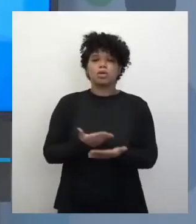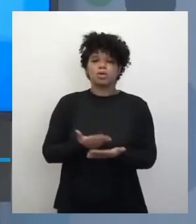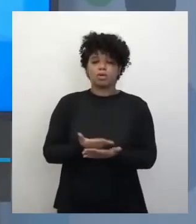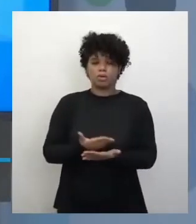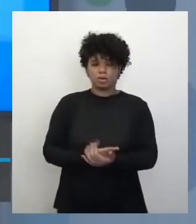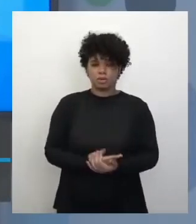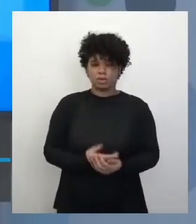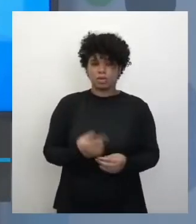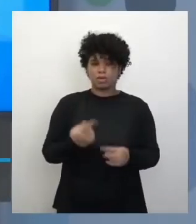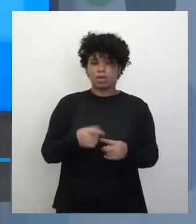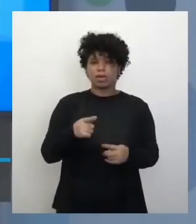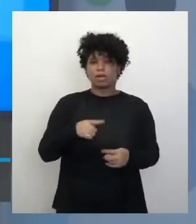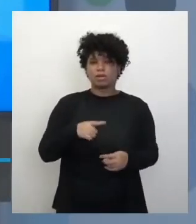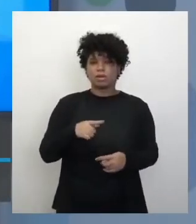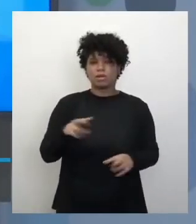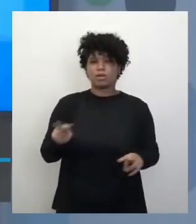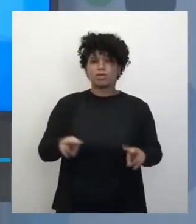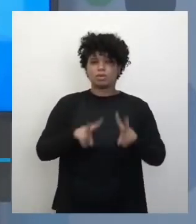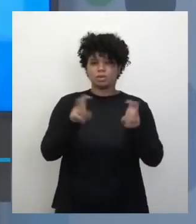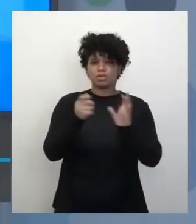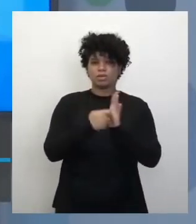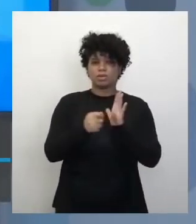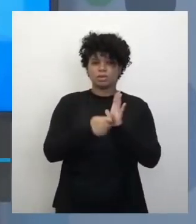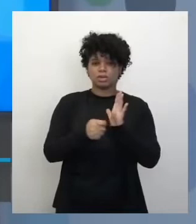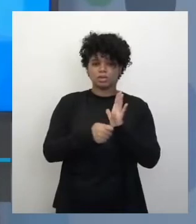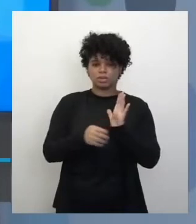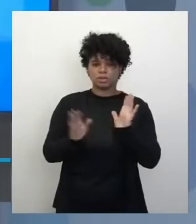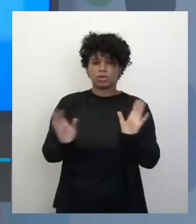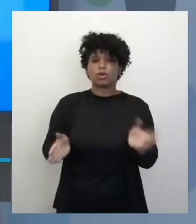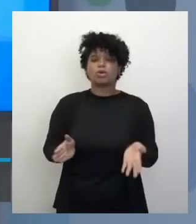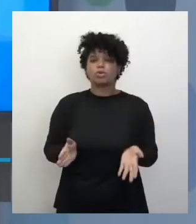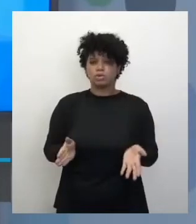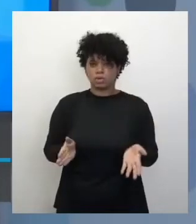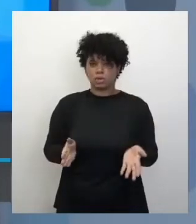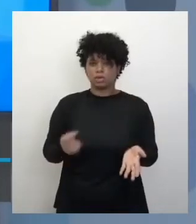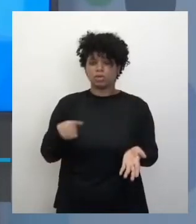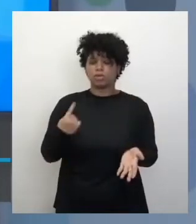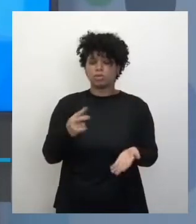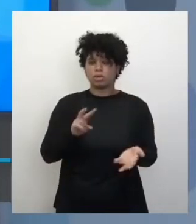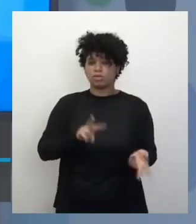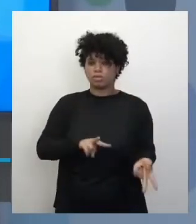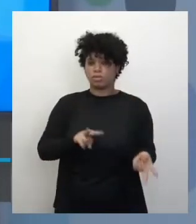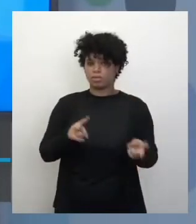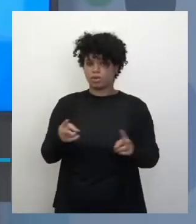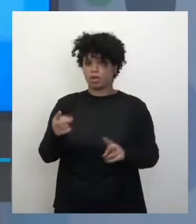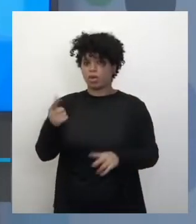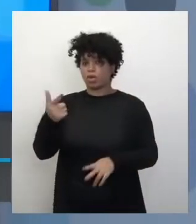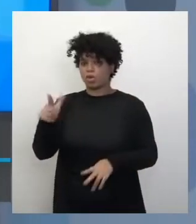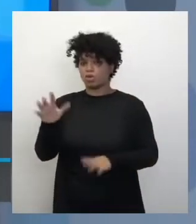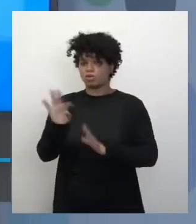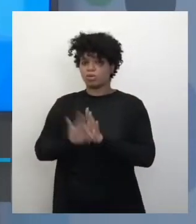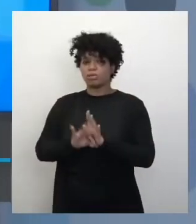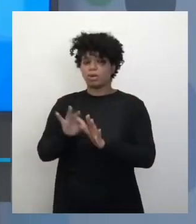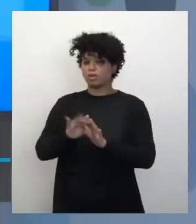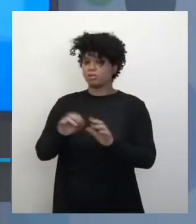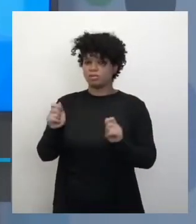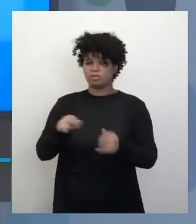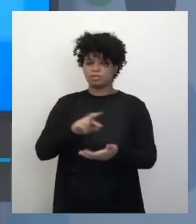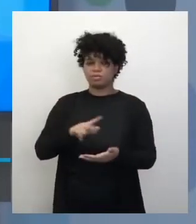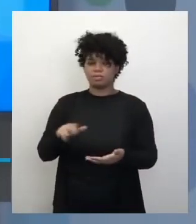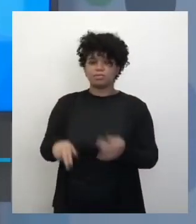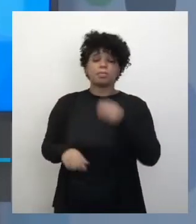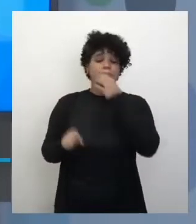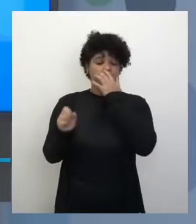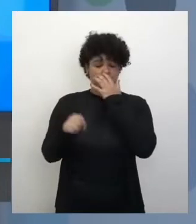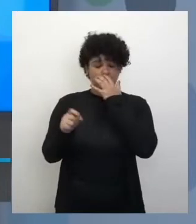tem um texto escrito, que é o mais comum que a gente tem, mas que a gente consegue transformar esse texto em outras modalidades, para fazer a mesma